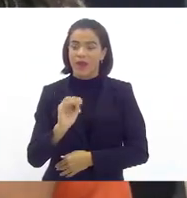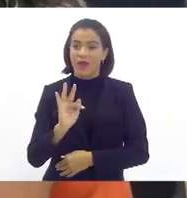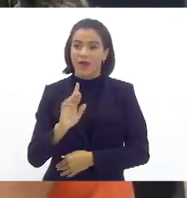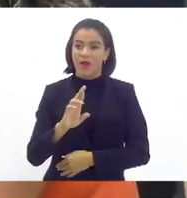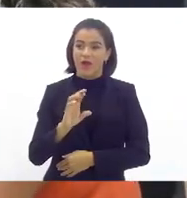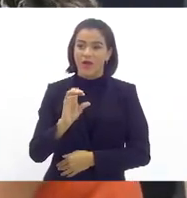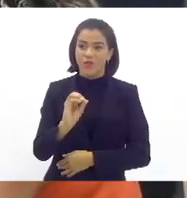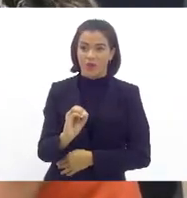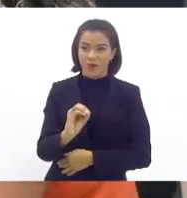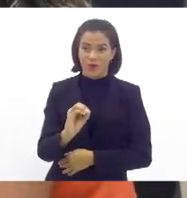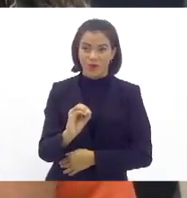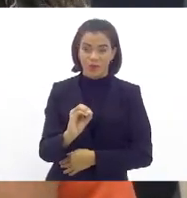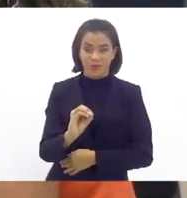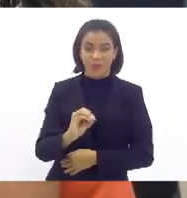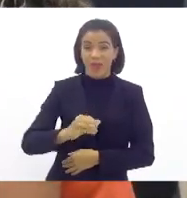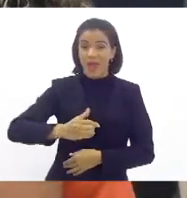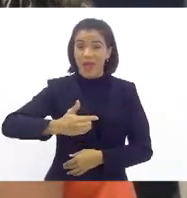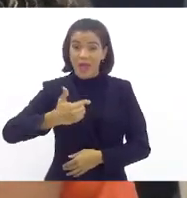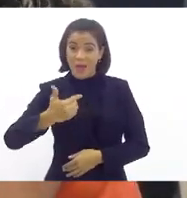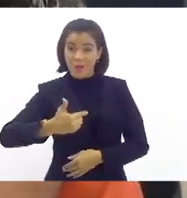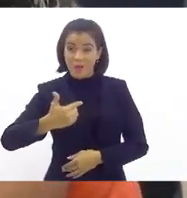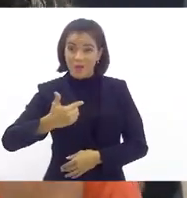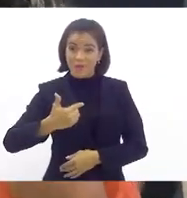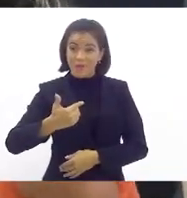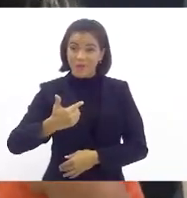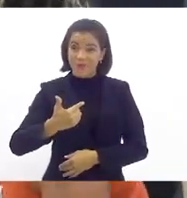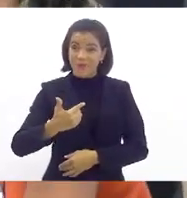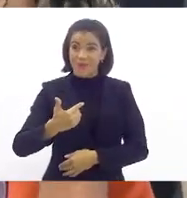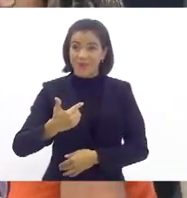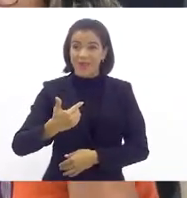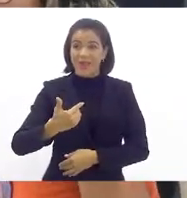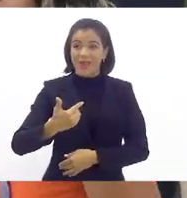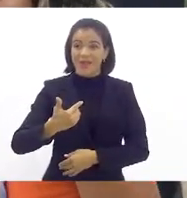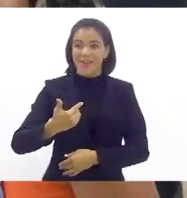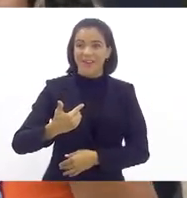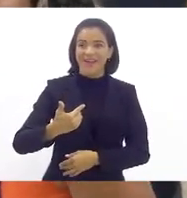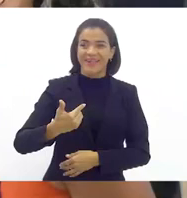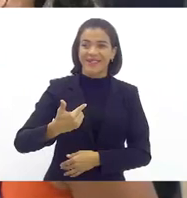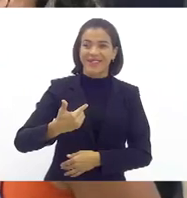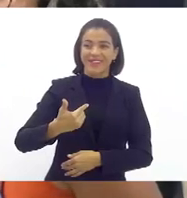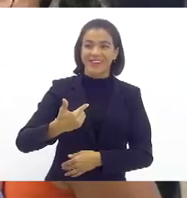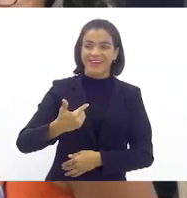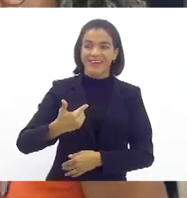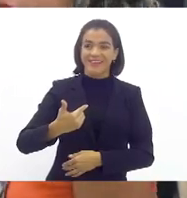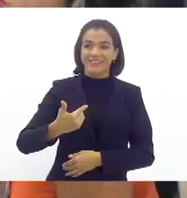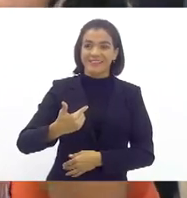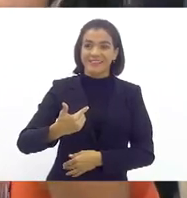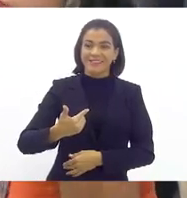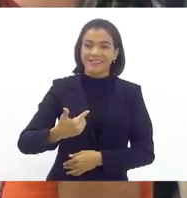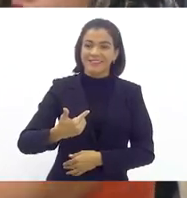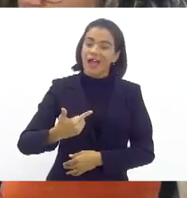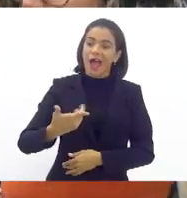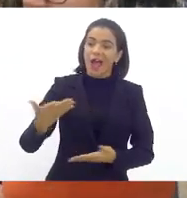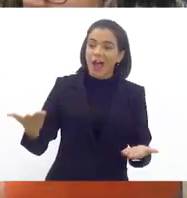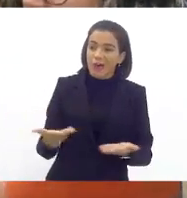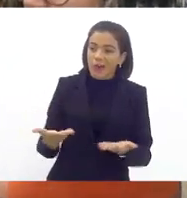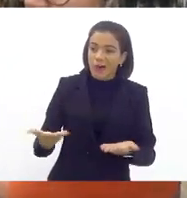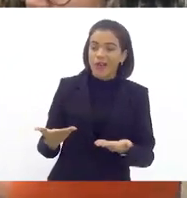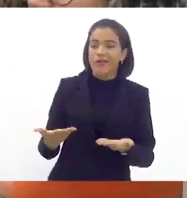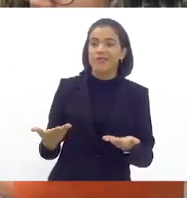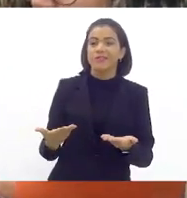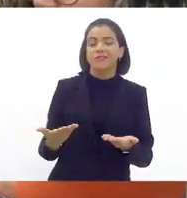O próximo, ou melhor, a próxima. Frei Davi, sempre presente. Presente. Eu vou chamar